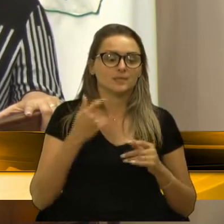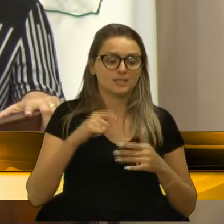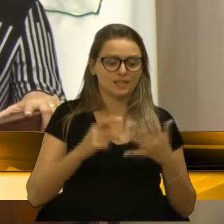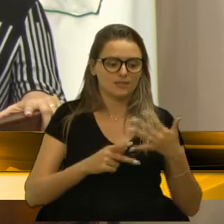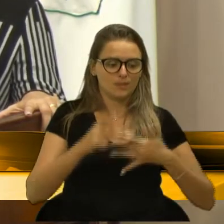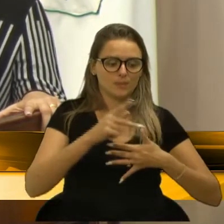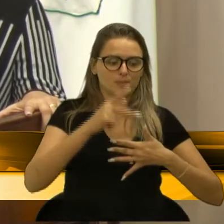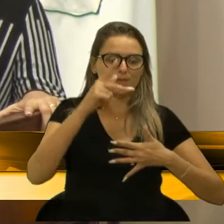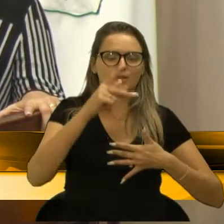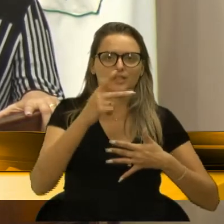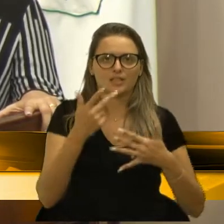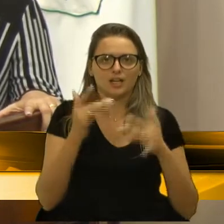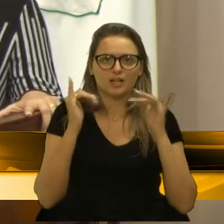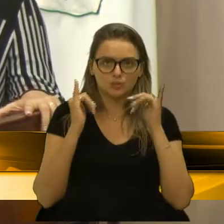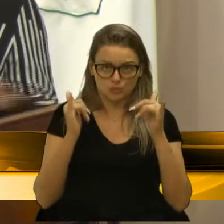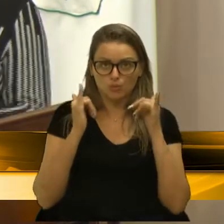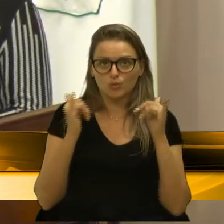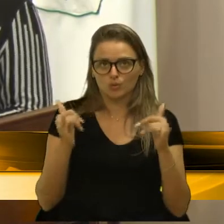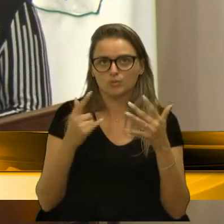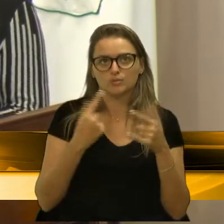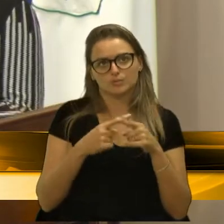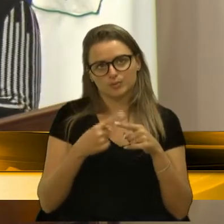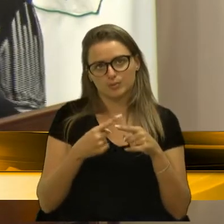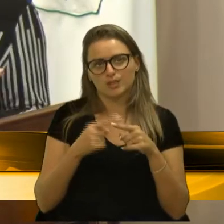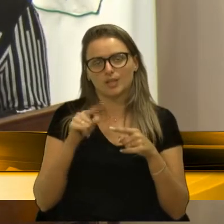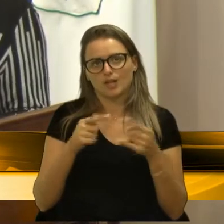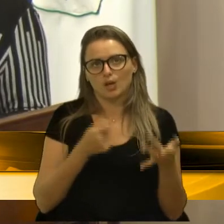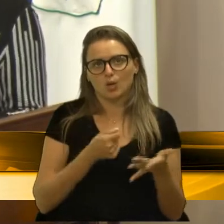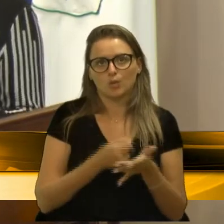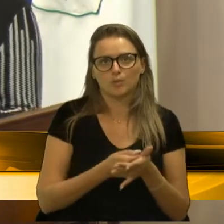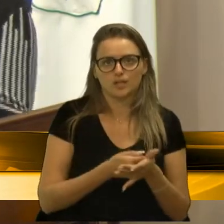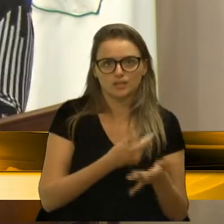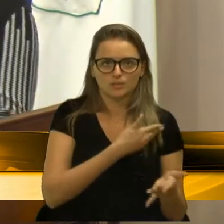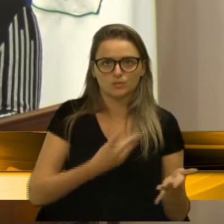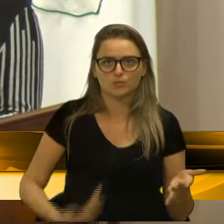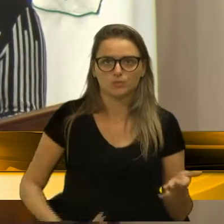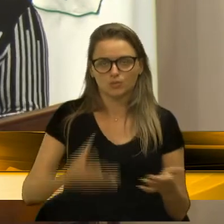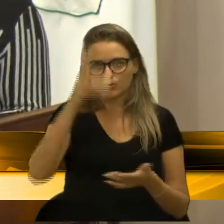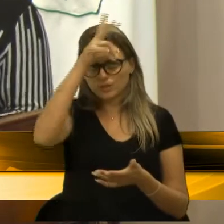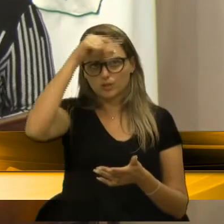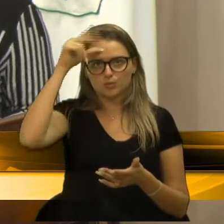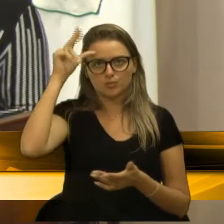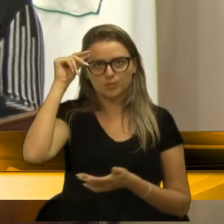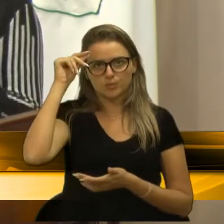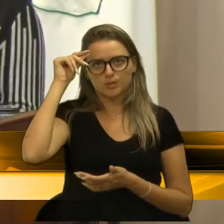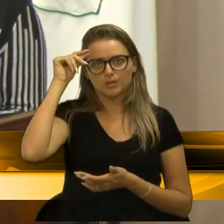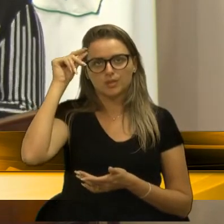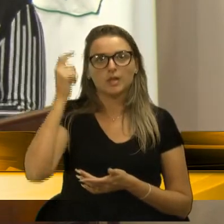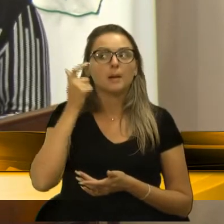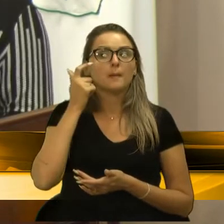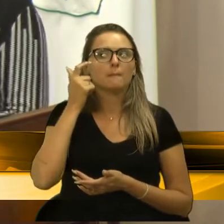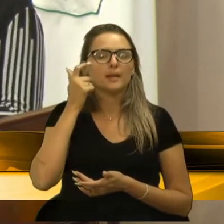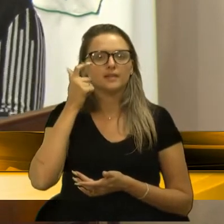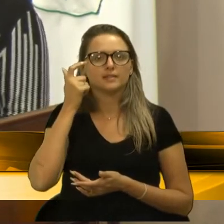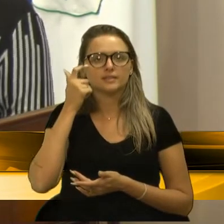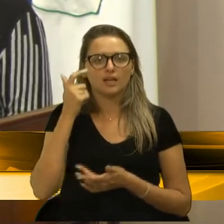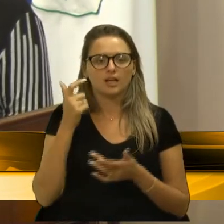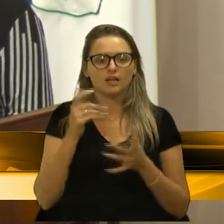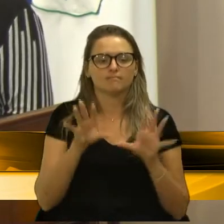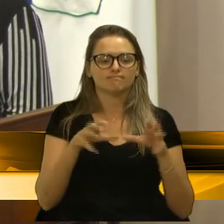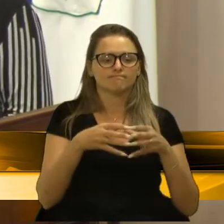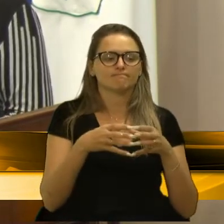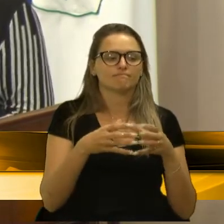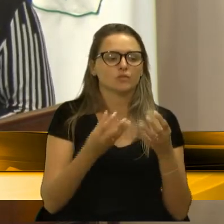prioritário, porque é uma obrigação do serviço do poder público pensar um transporte